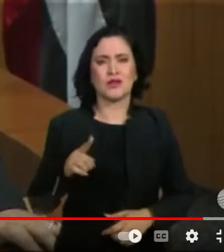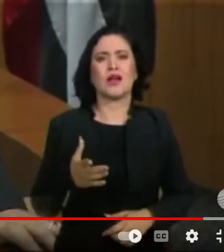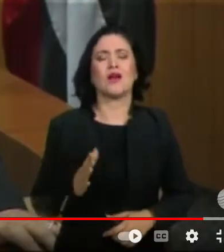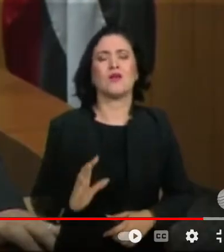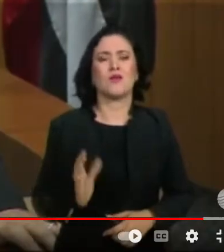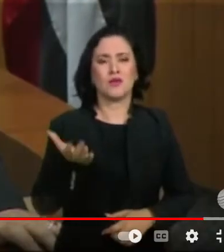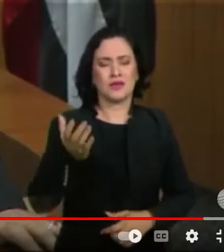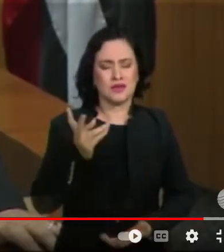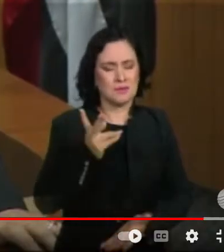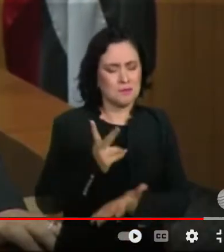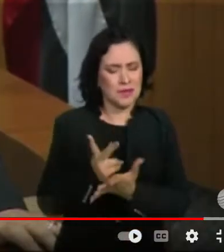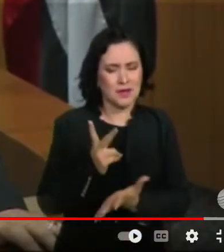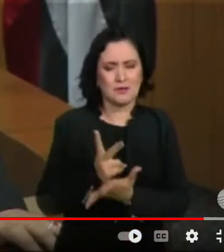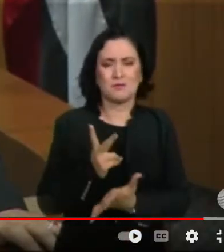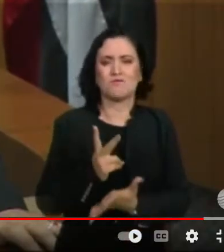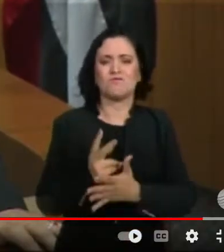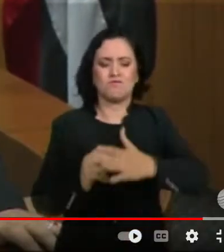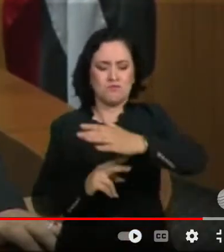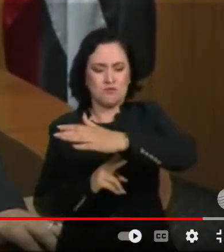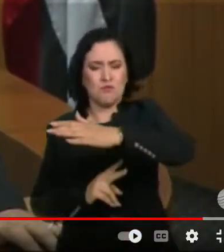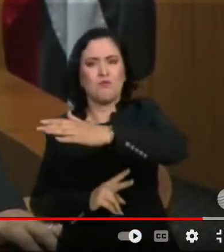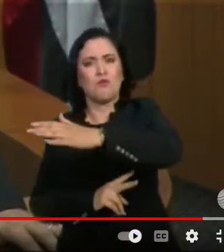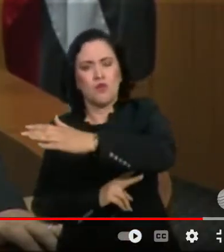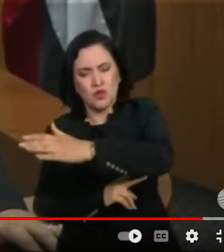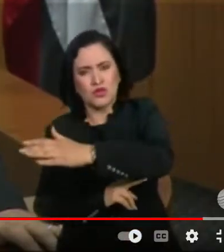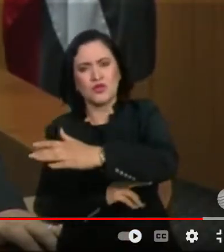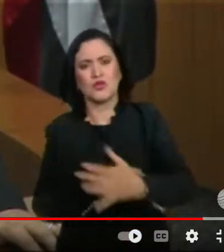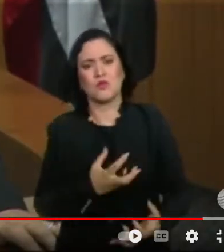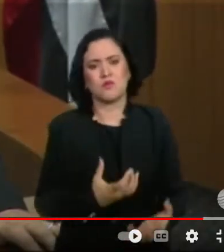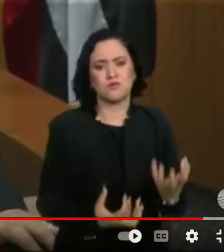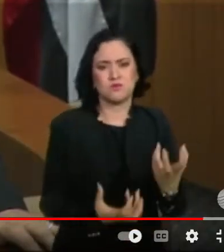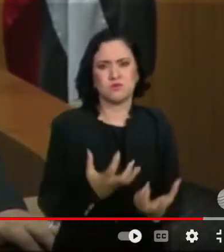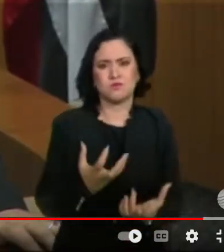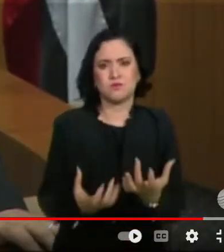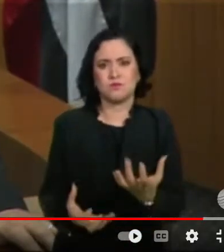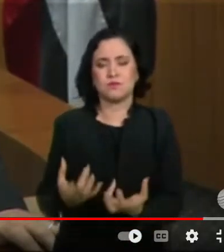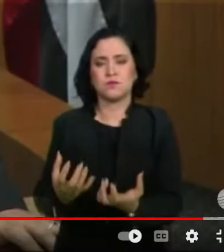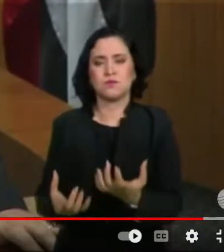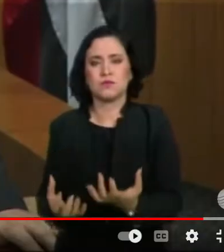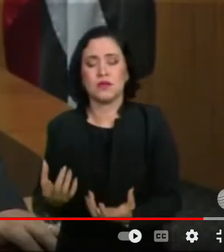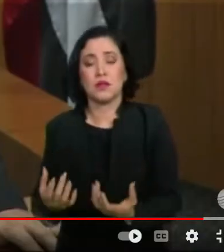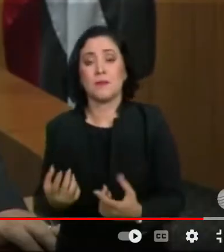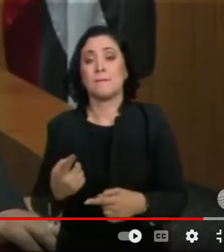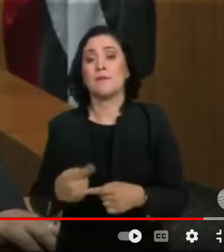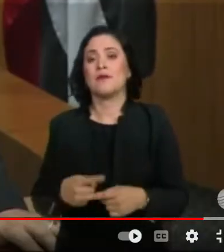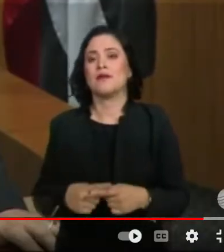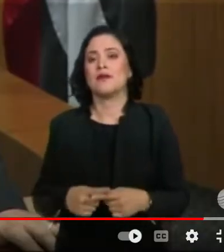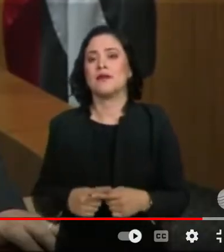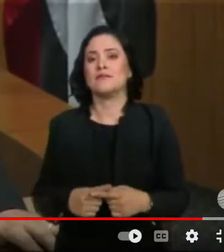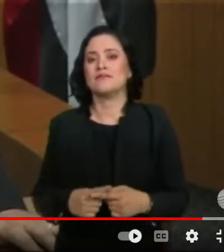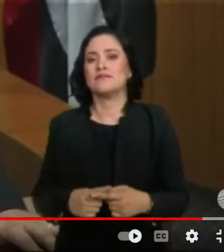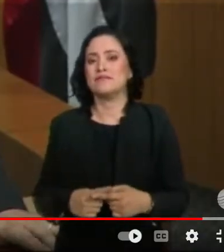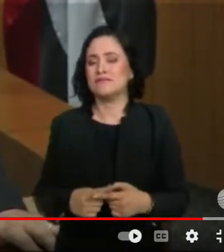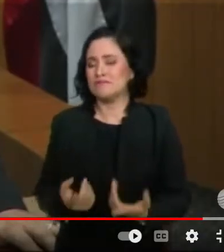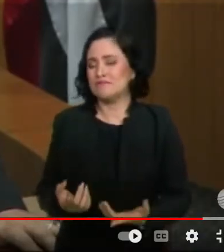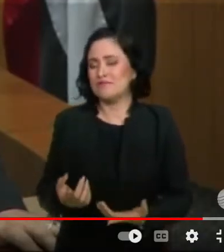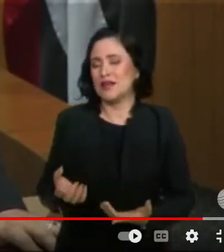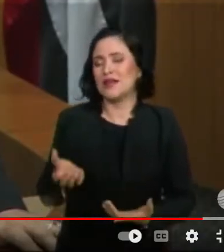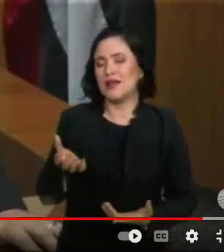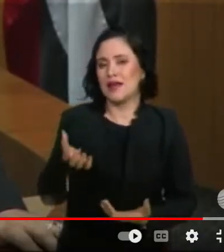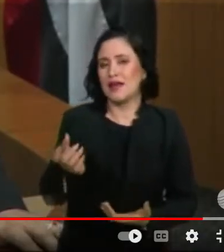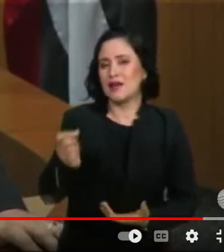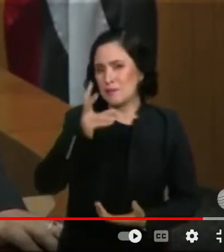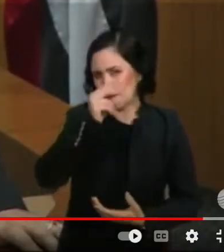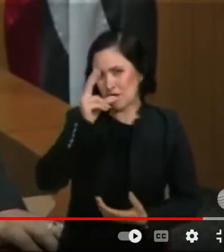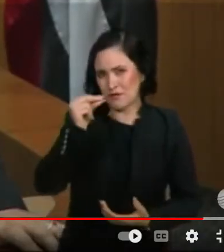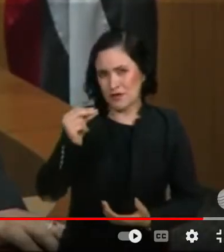com certeza na expectativa do prefeito atual fazer o que eu fiz, determinado e com vontade de fazer uma ponte de concreto. Mas